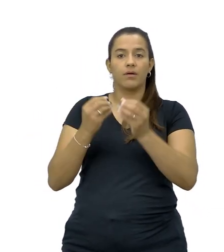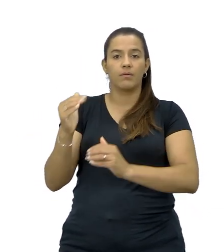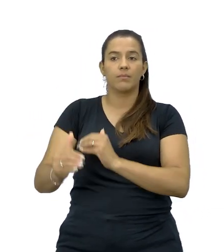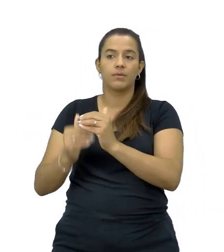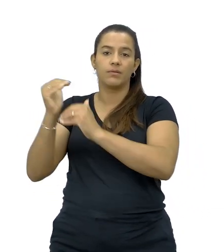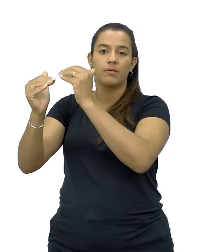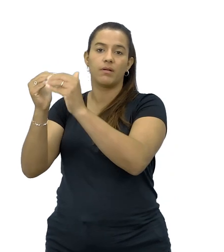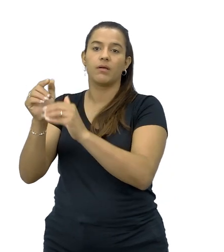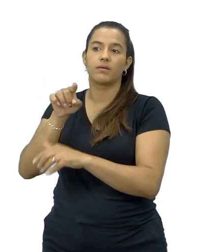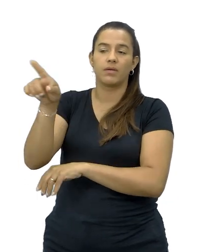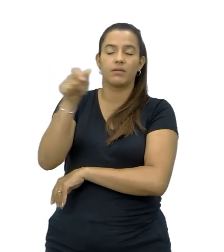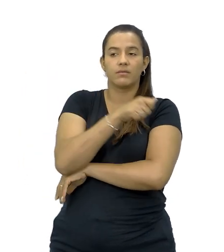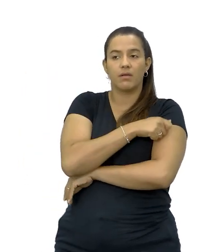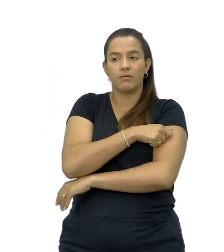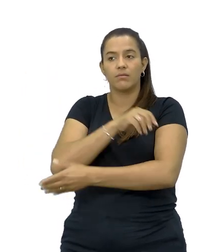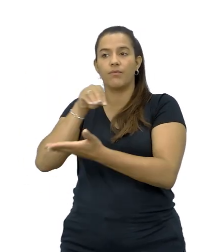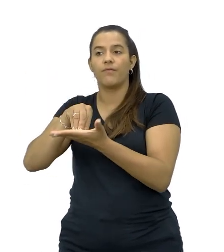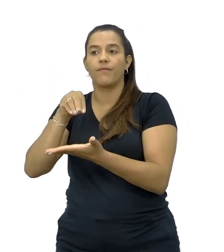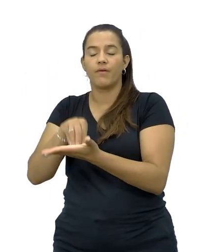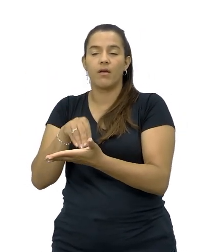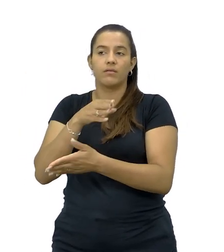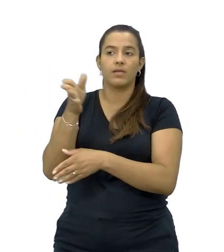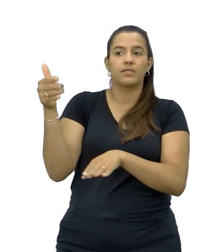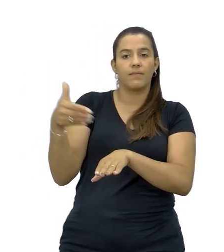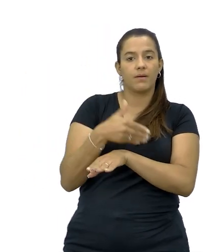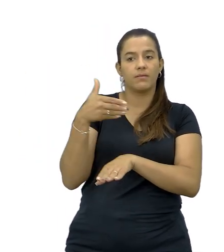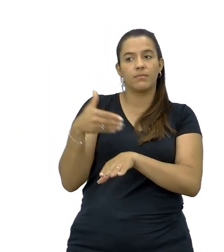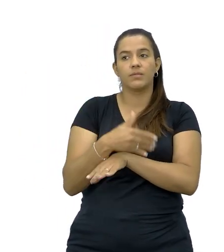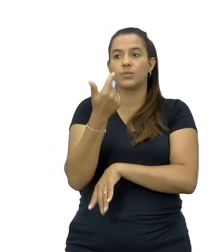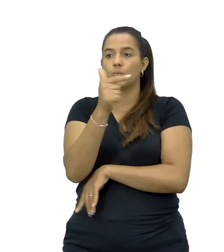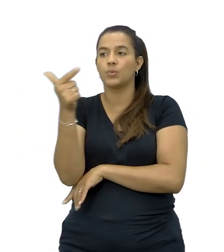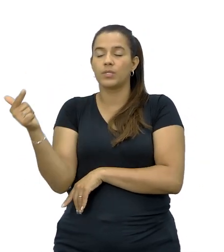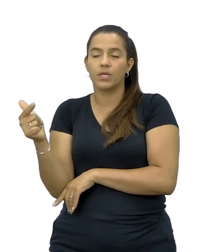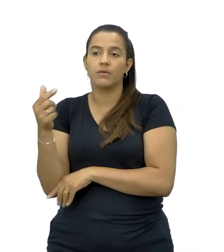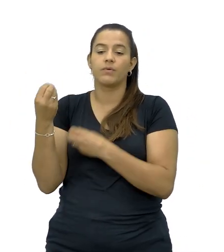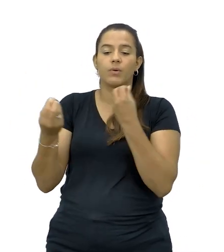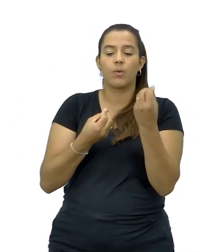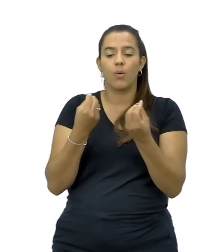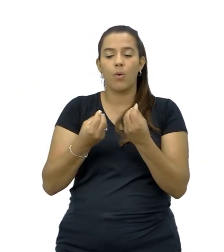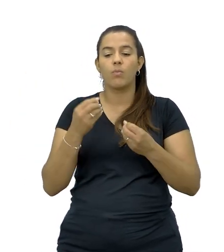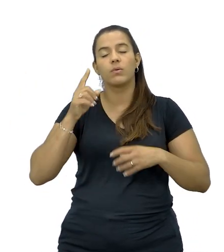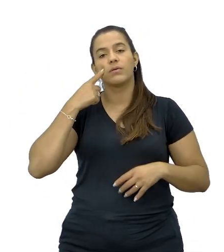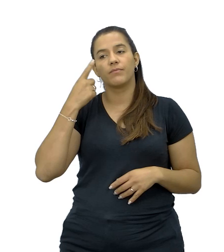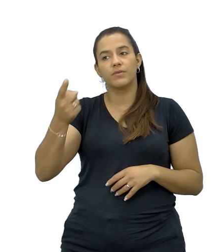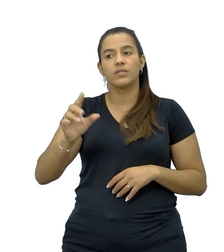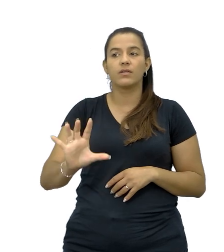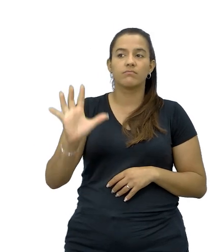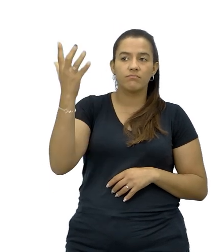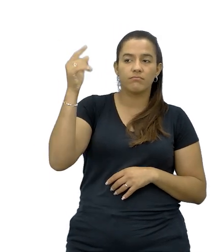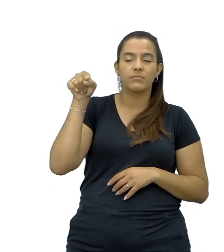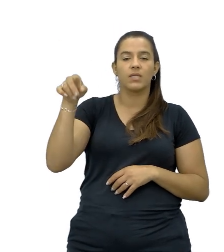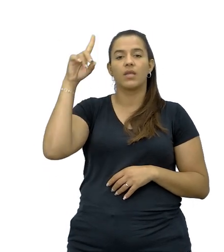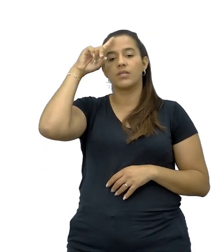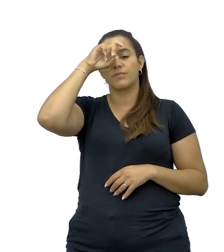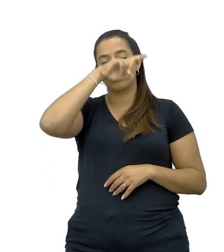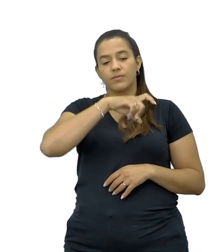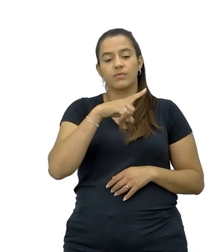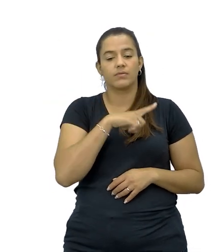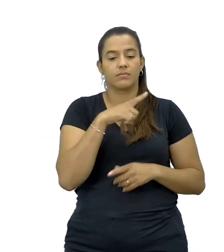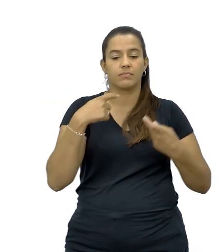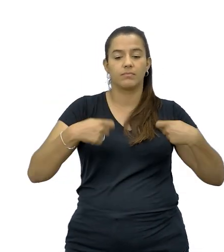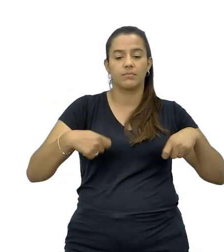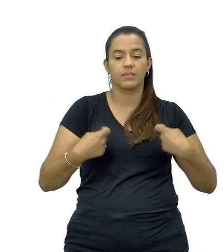os estudantes não tiveram muita participação em decorrência das dificuldades enfrentadas. Então, eu acho que é isso que tem que